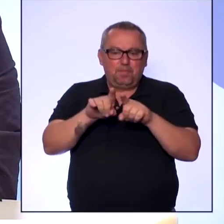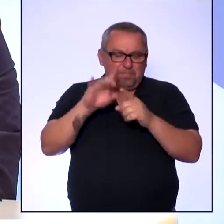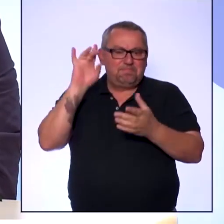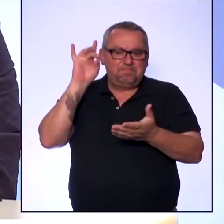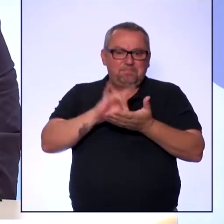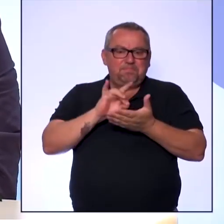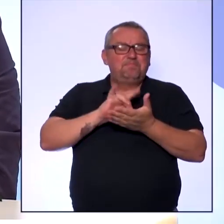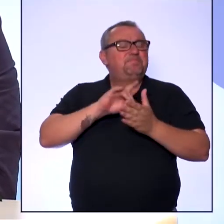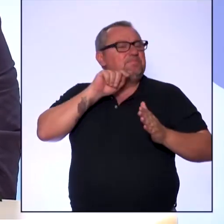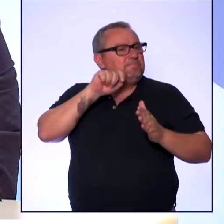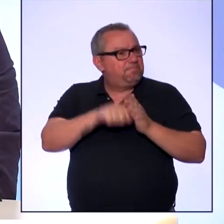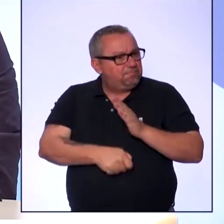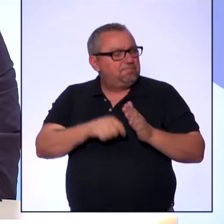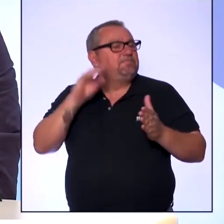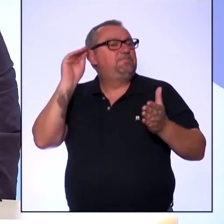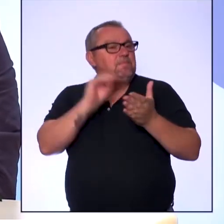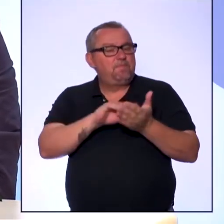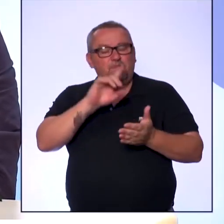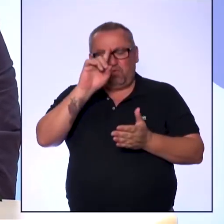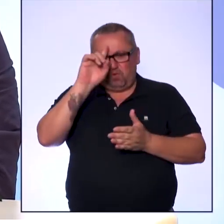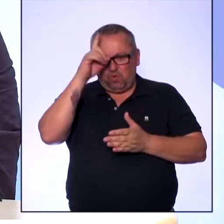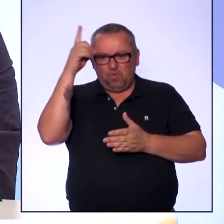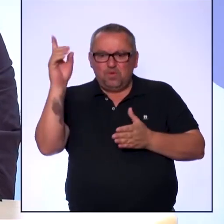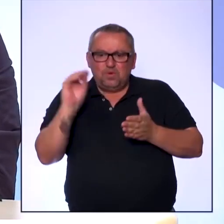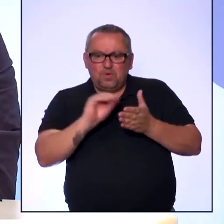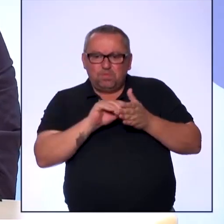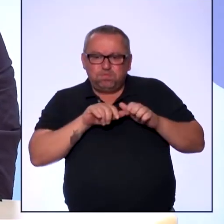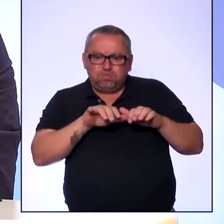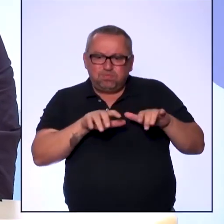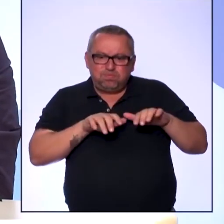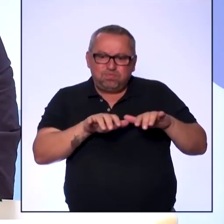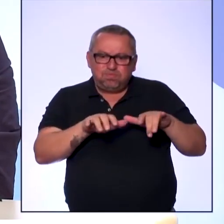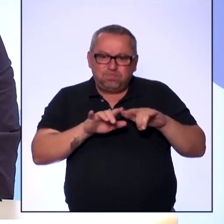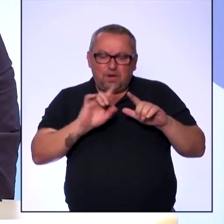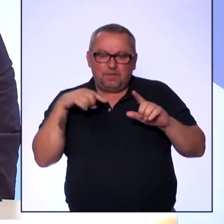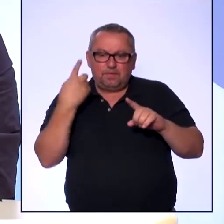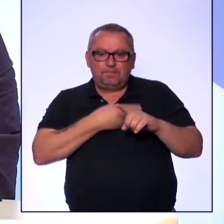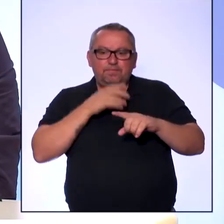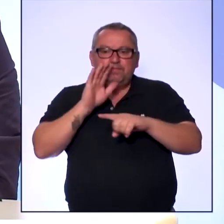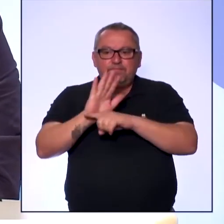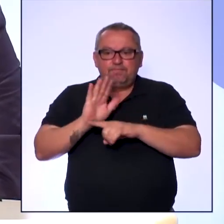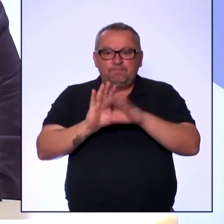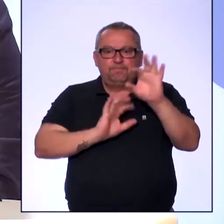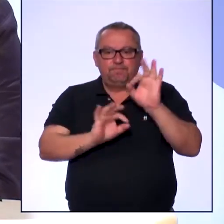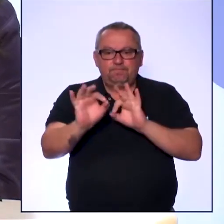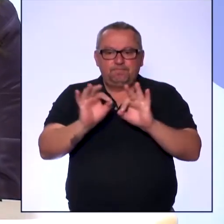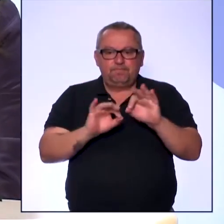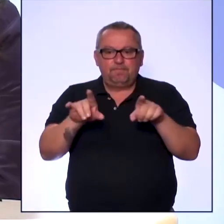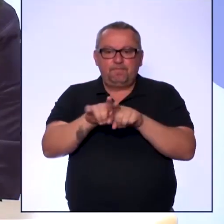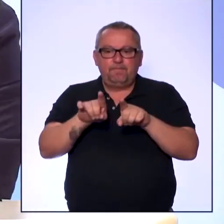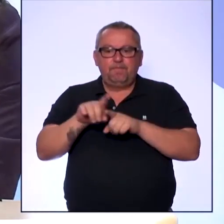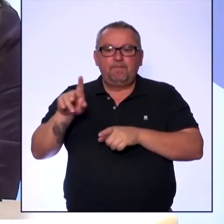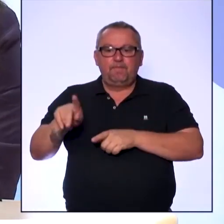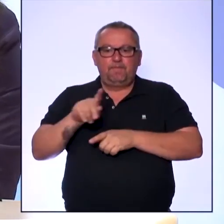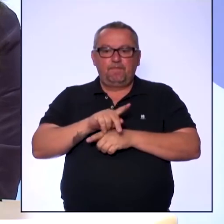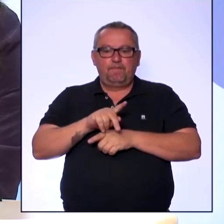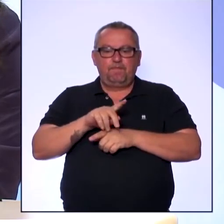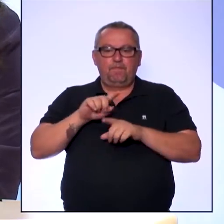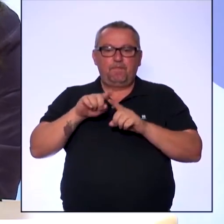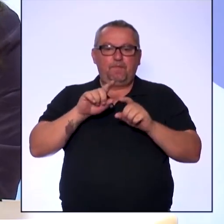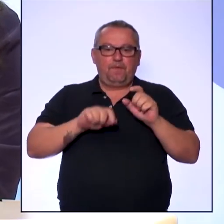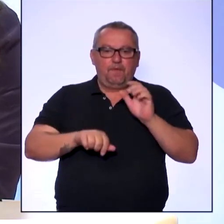intensa participação. O nosso objetivo é esse mesmo, né, trazer para vocês temas, né, do primeiro bimestre que vocês